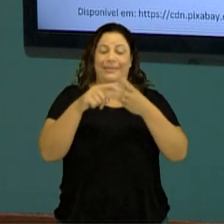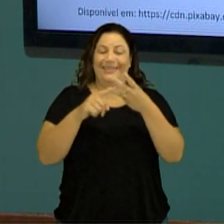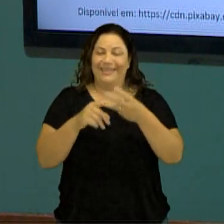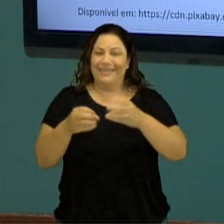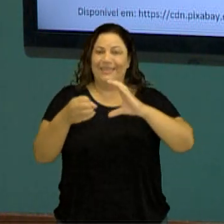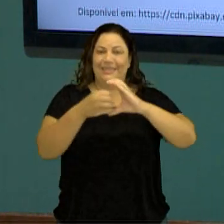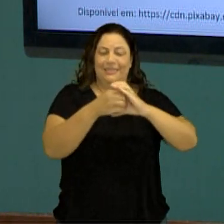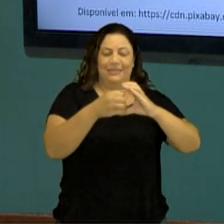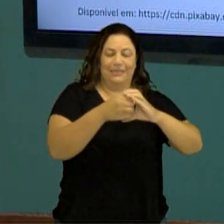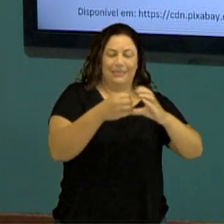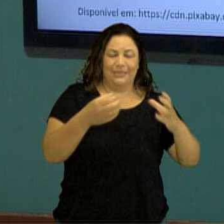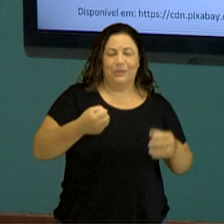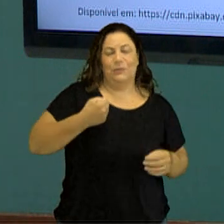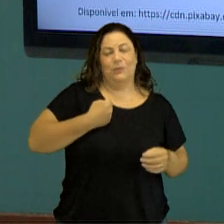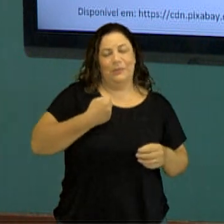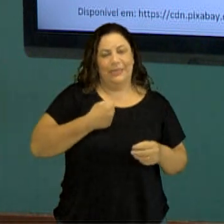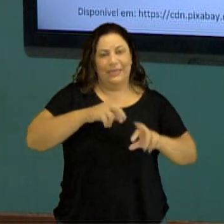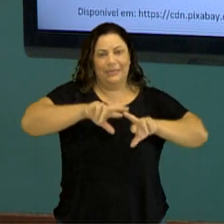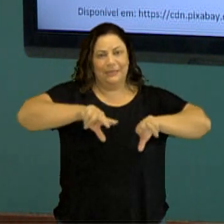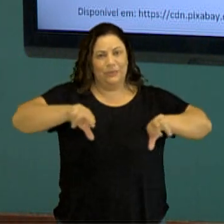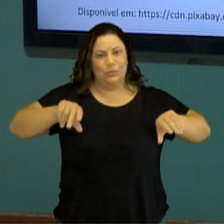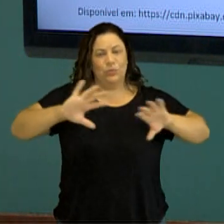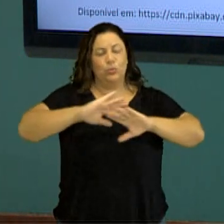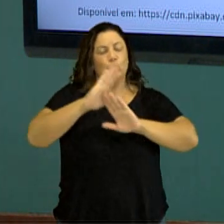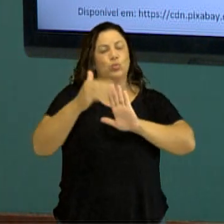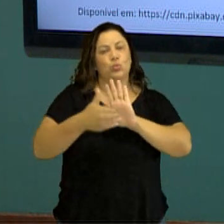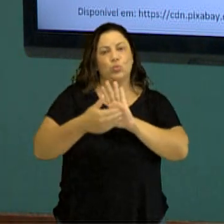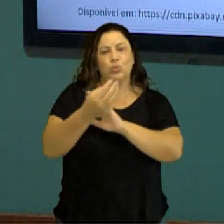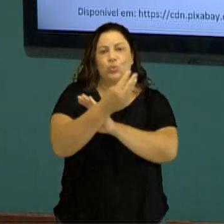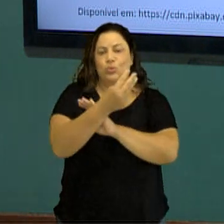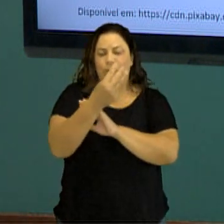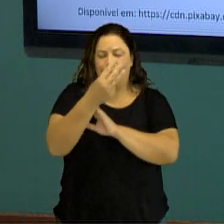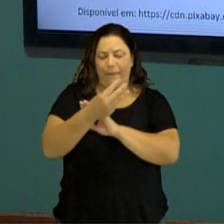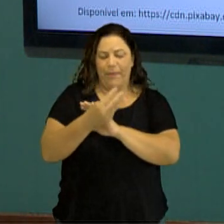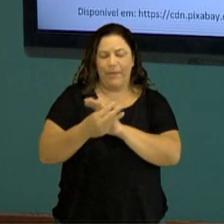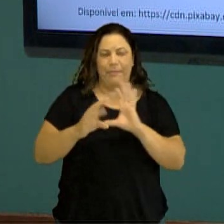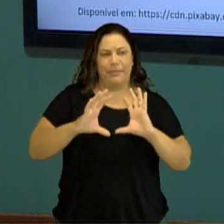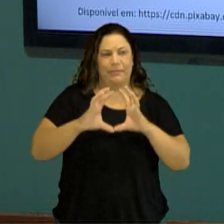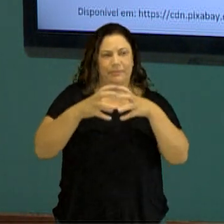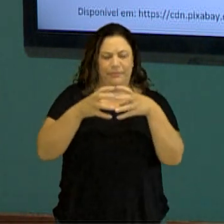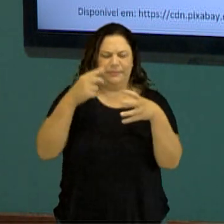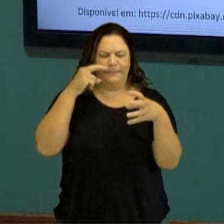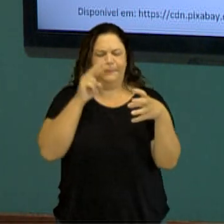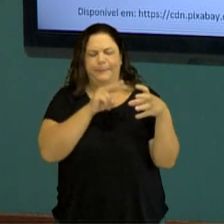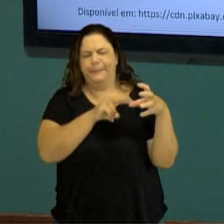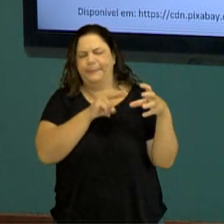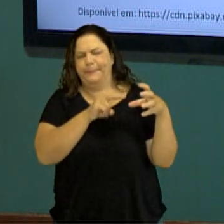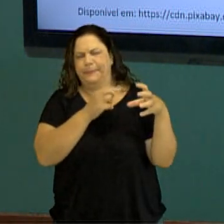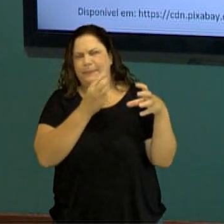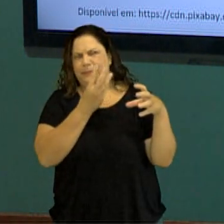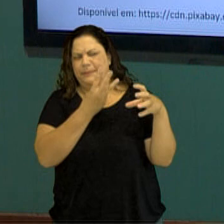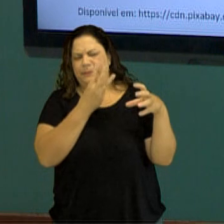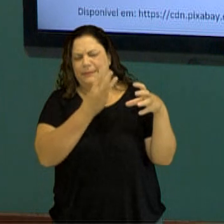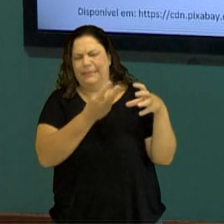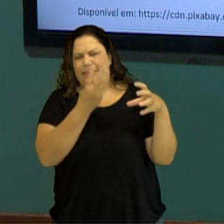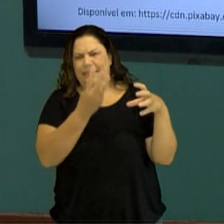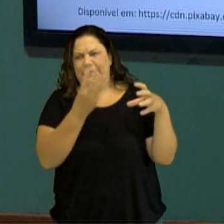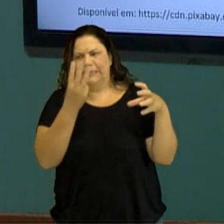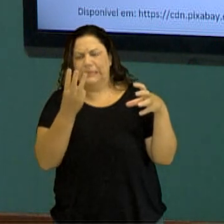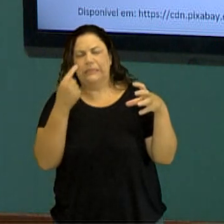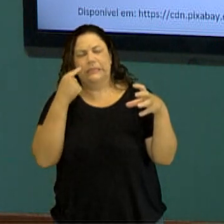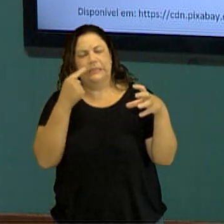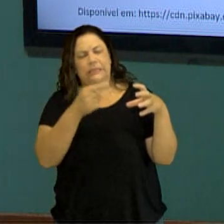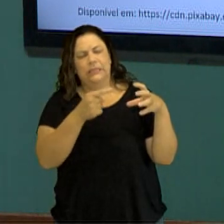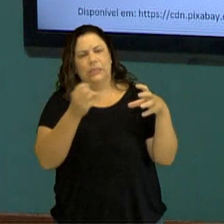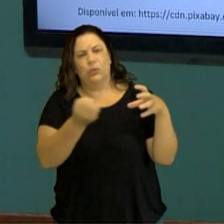3, quantidade de elétrons 3. Olha como é fácil. Eu só olhando esse átomo aqui, eu sei, opa, 3 prótons, 3 nêutrons, 3